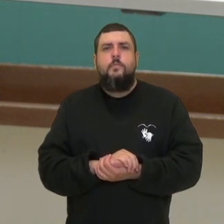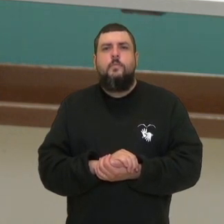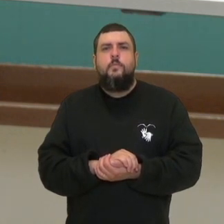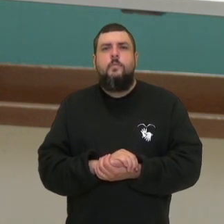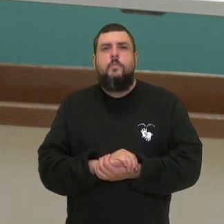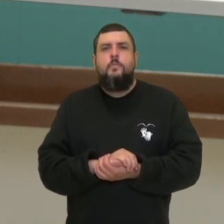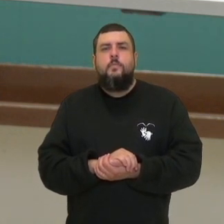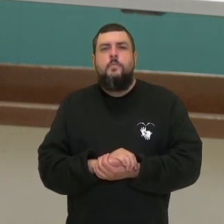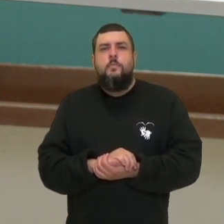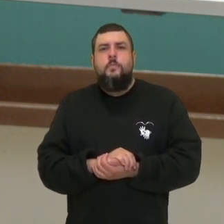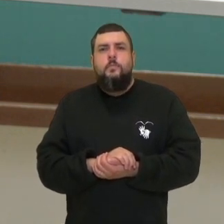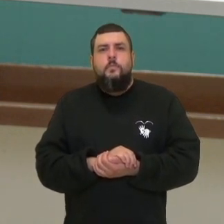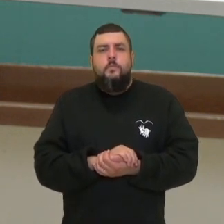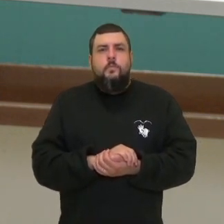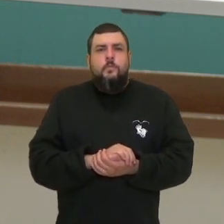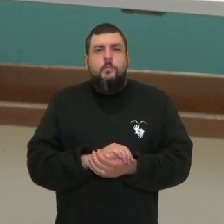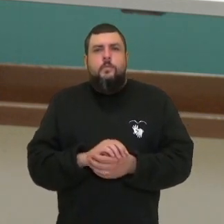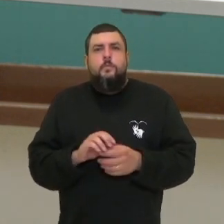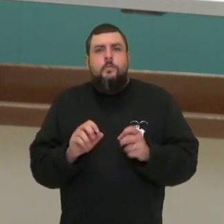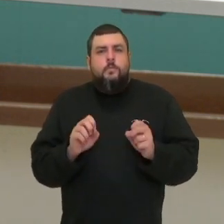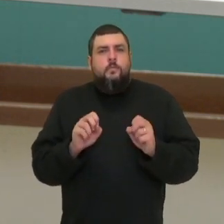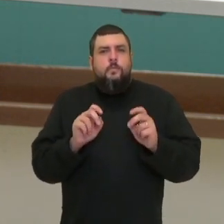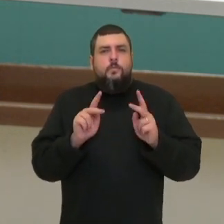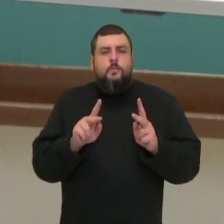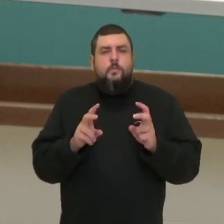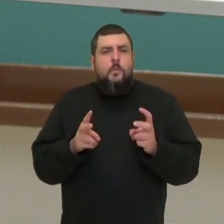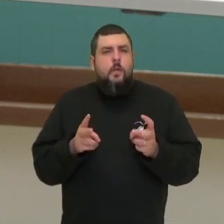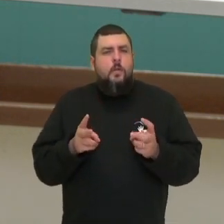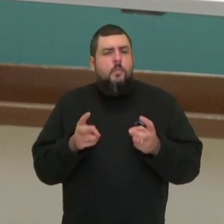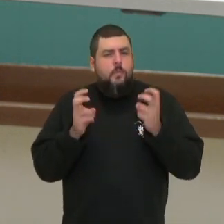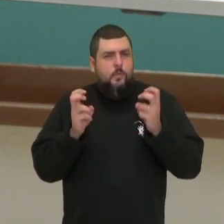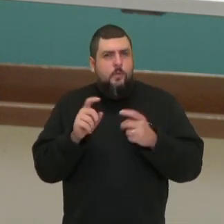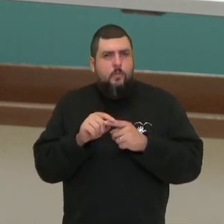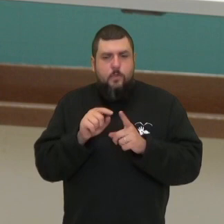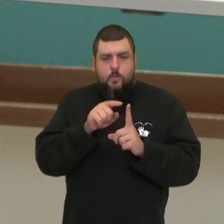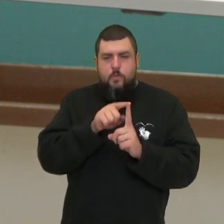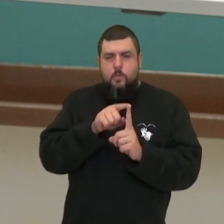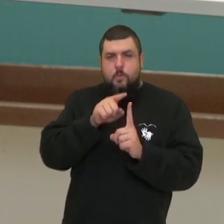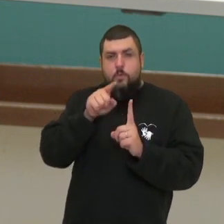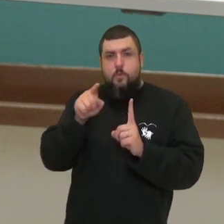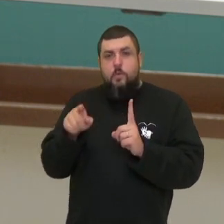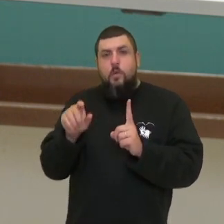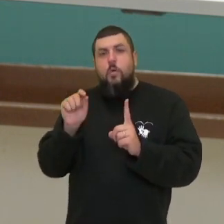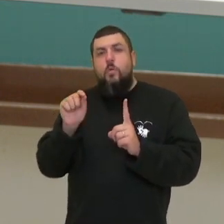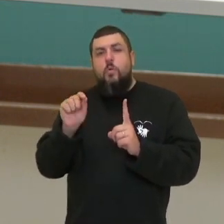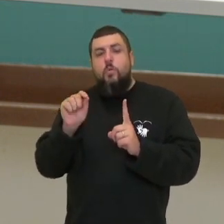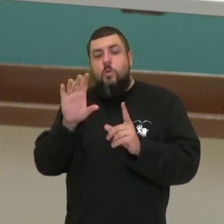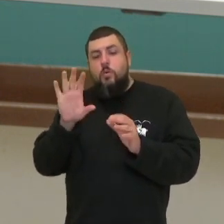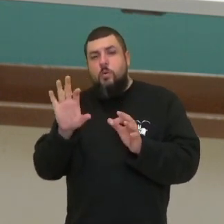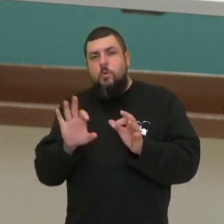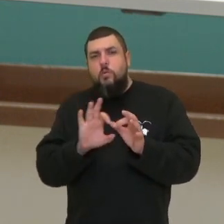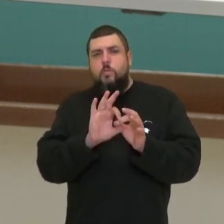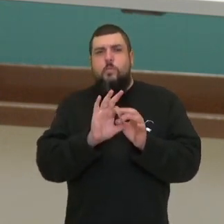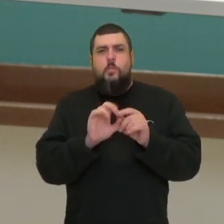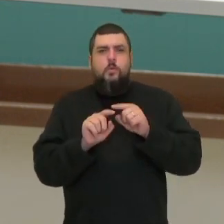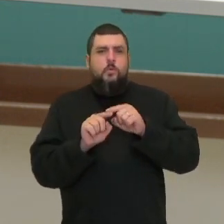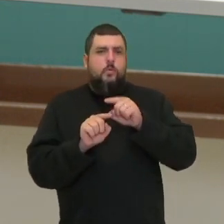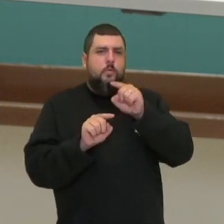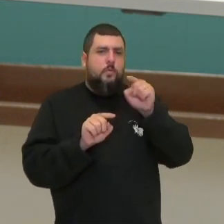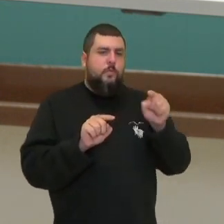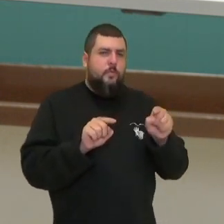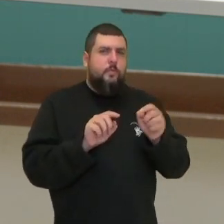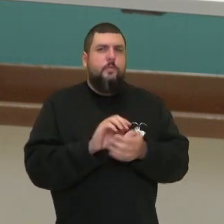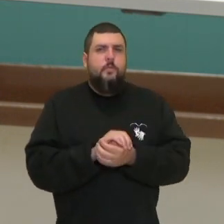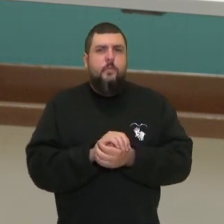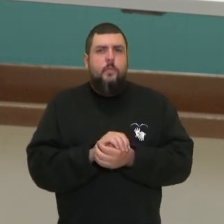perceber, pessoal? Podemos perceber que o próximo termo depende do termo anterior, né?